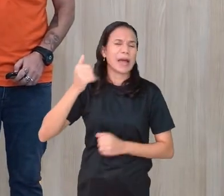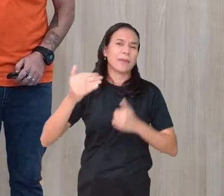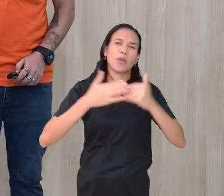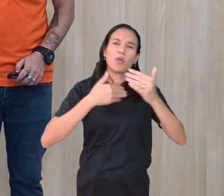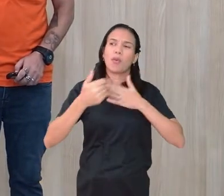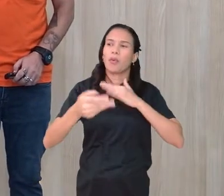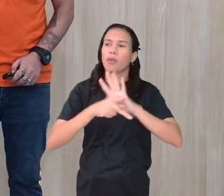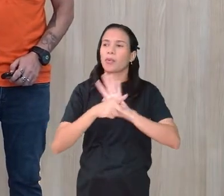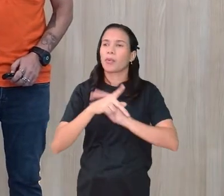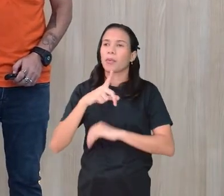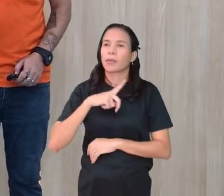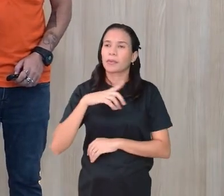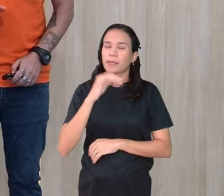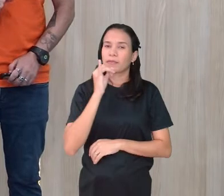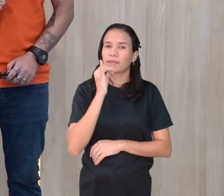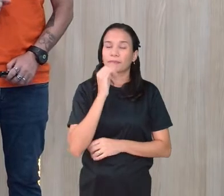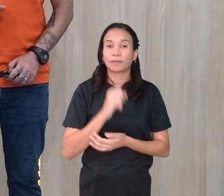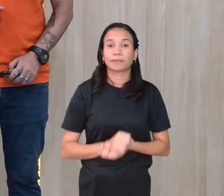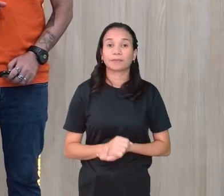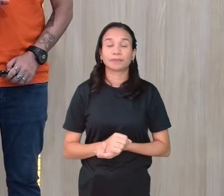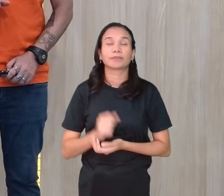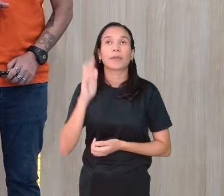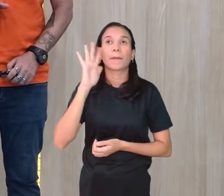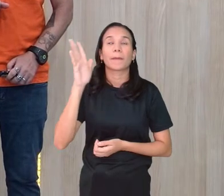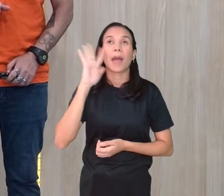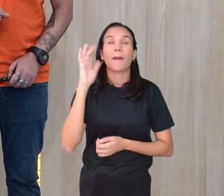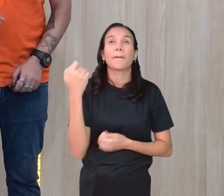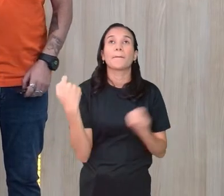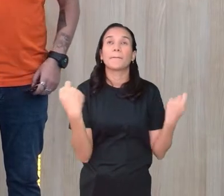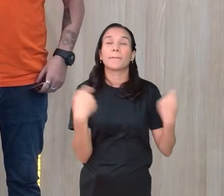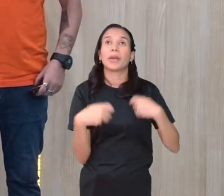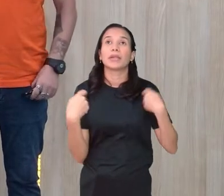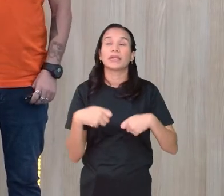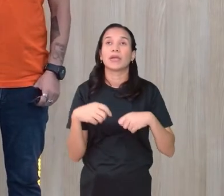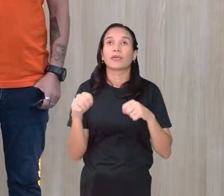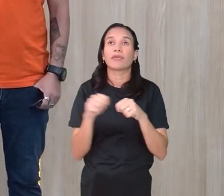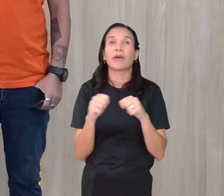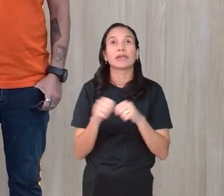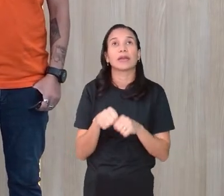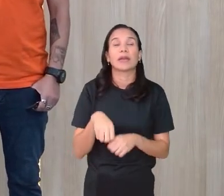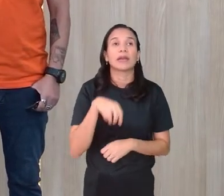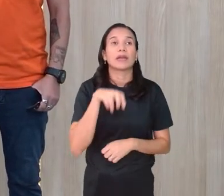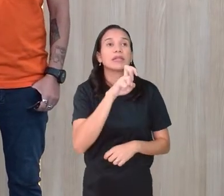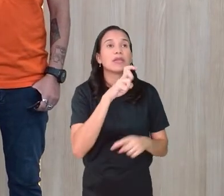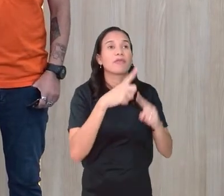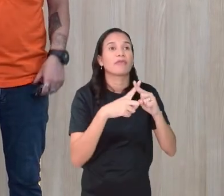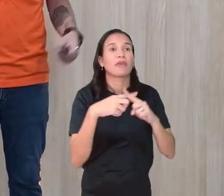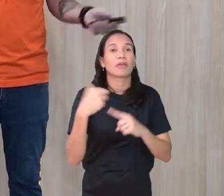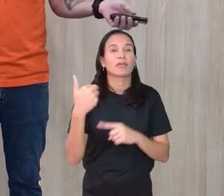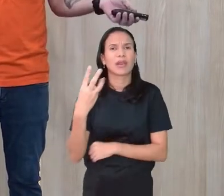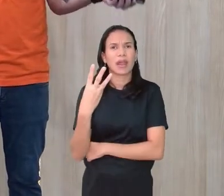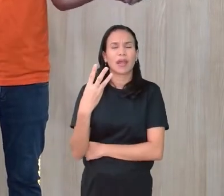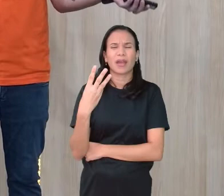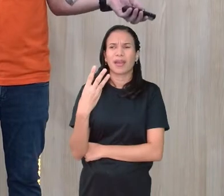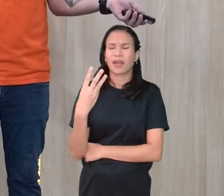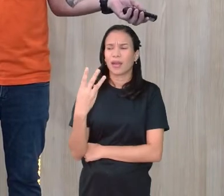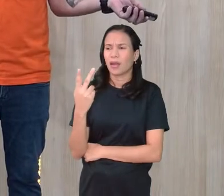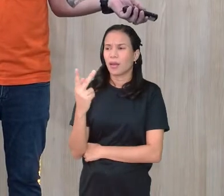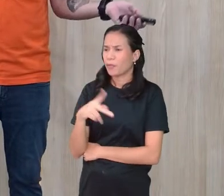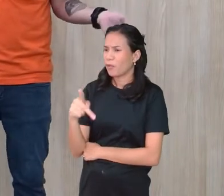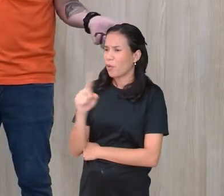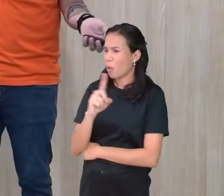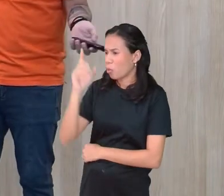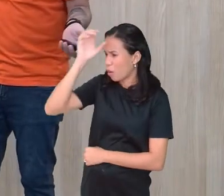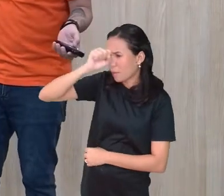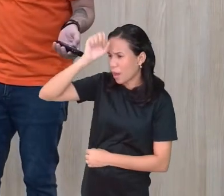qualquer tabuada. Por exemplo, imagine que eu precise fazer 5 vezes 13. Professor, eu não aprendi a